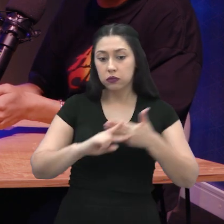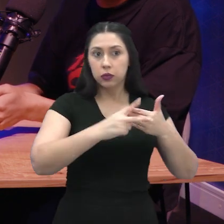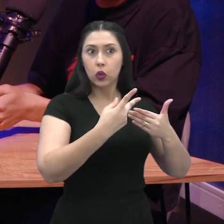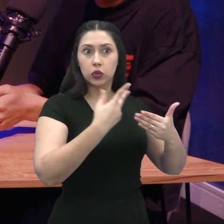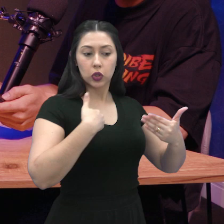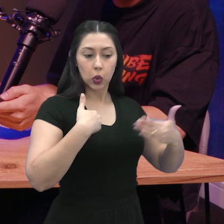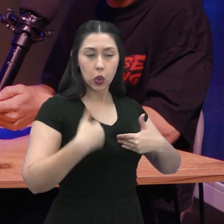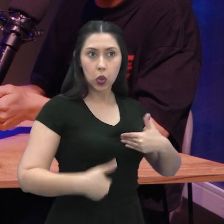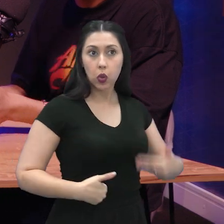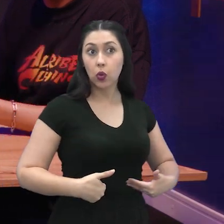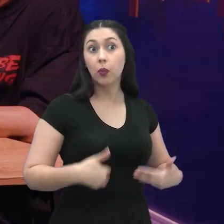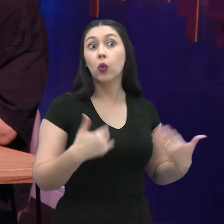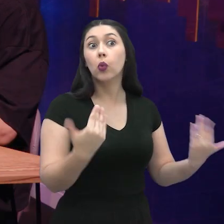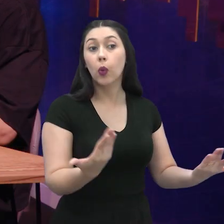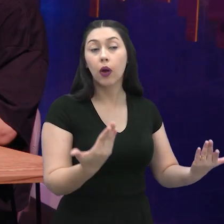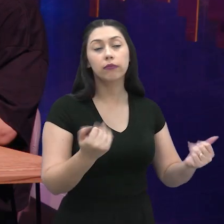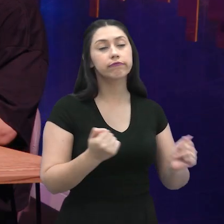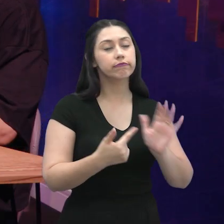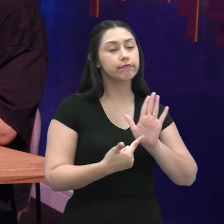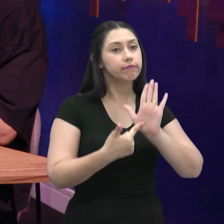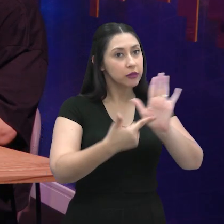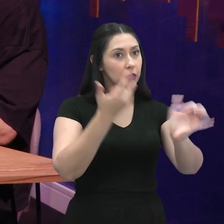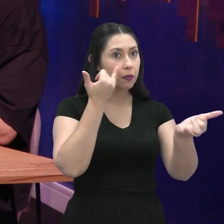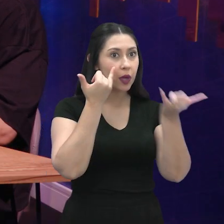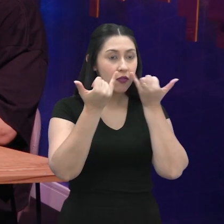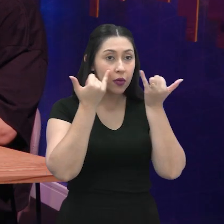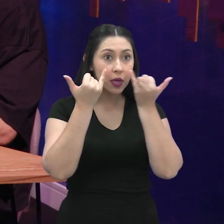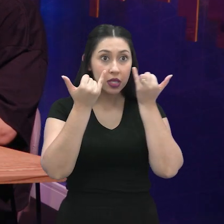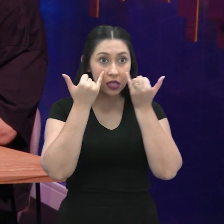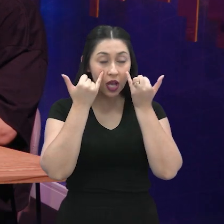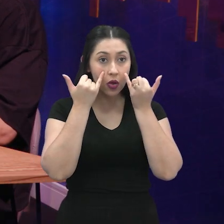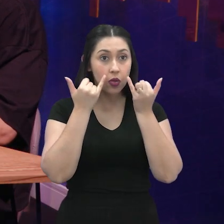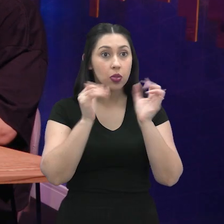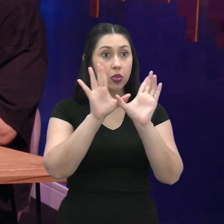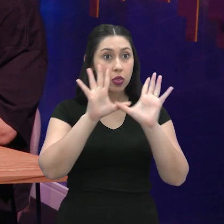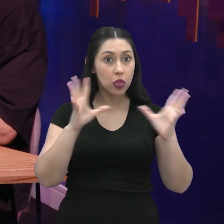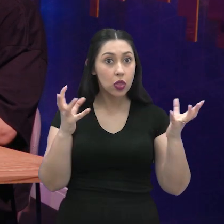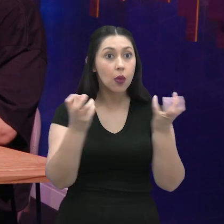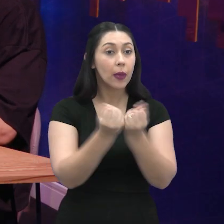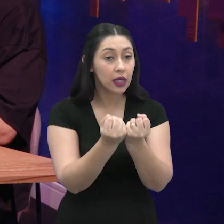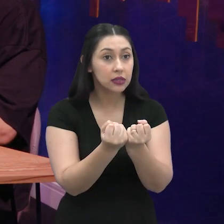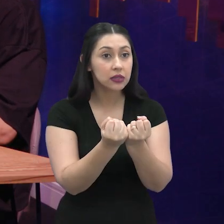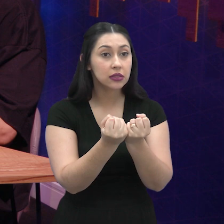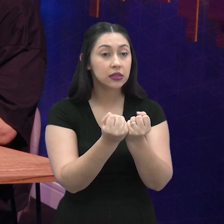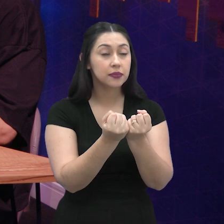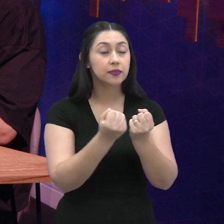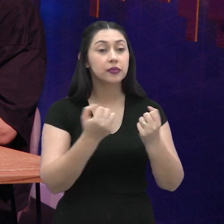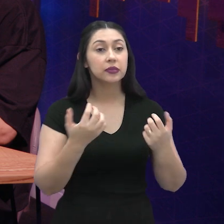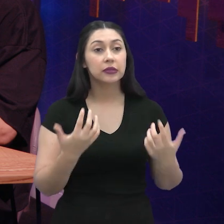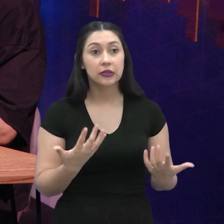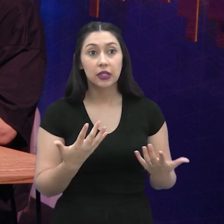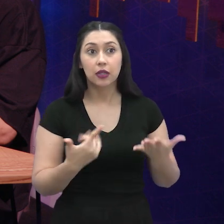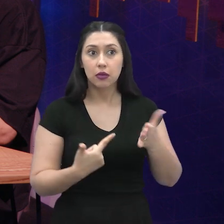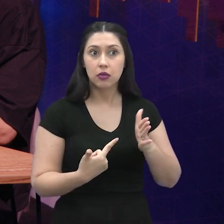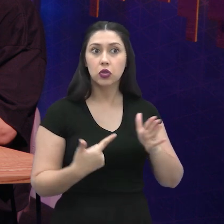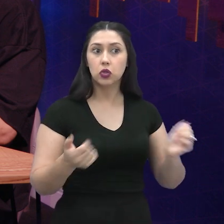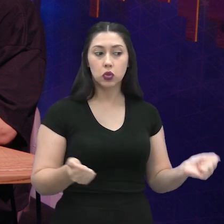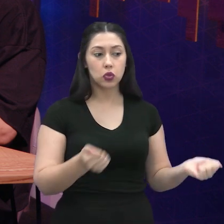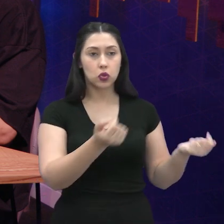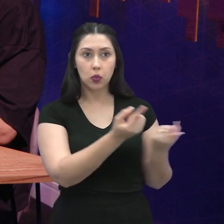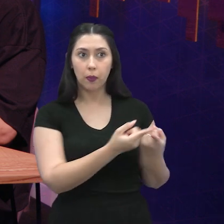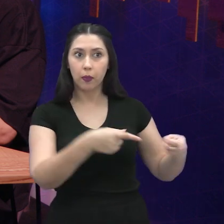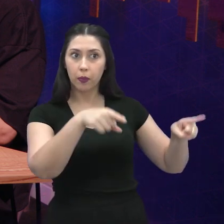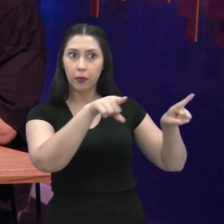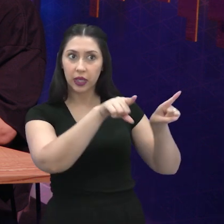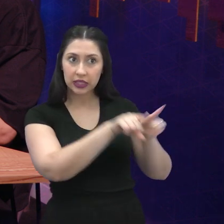horas faz com seu corpo. E daí eles trouxeram aqui uma informação da Organização Mundial da Saúde, a OMS, né? Que